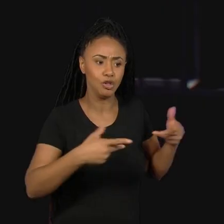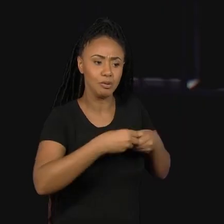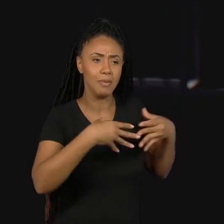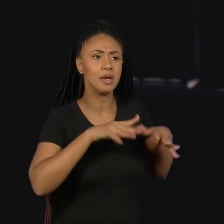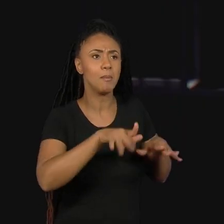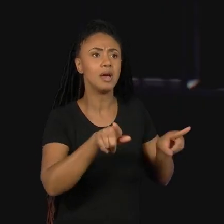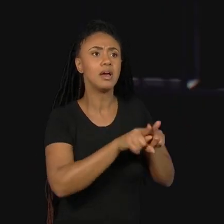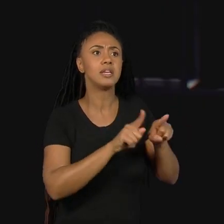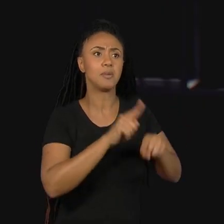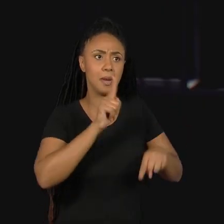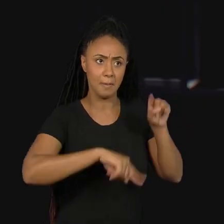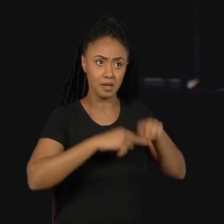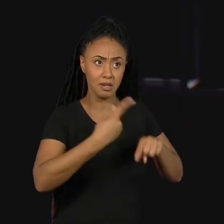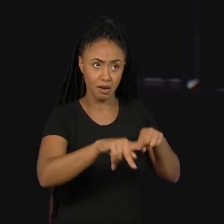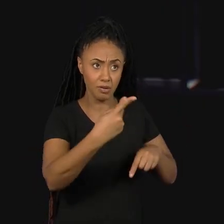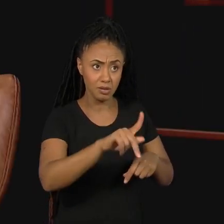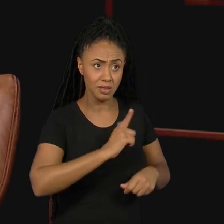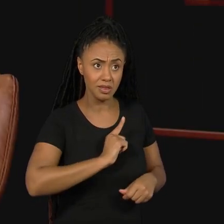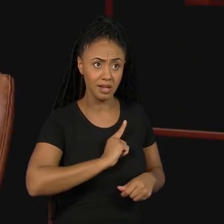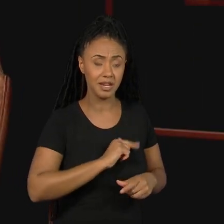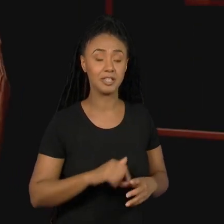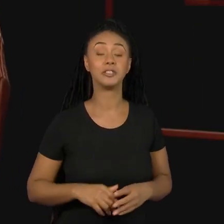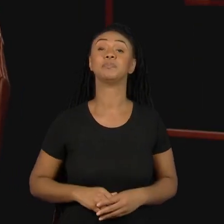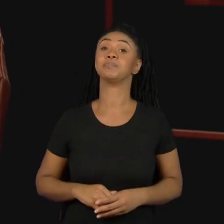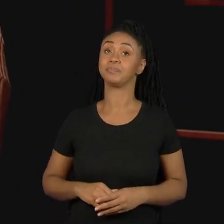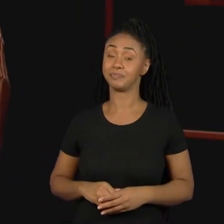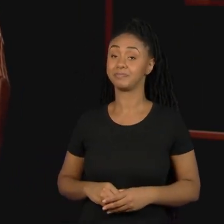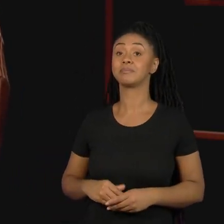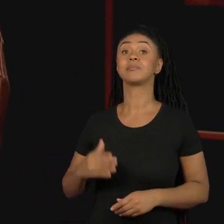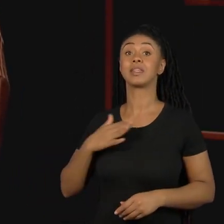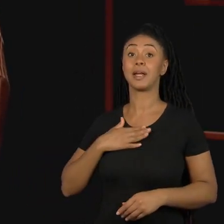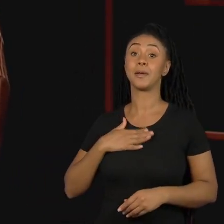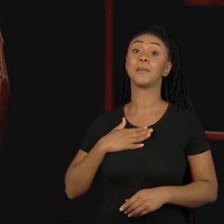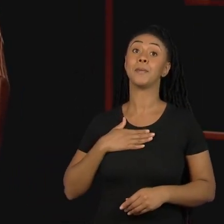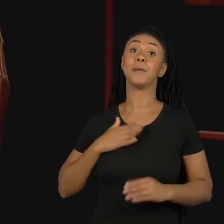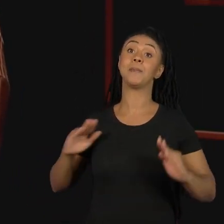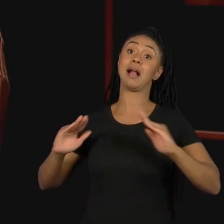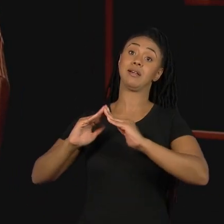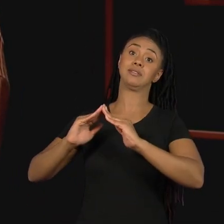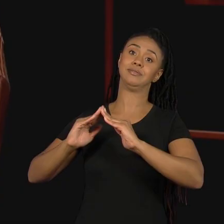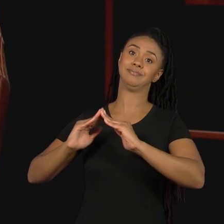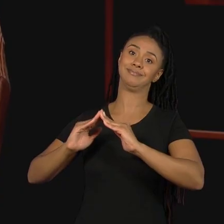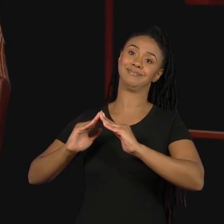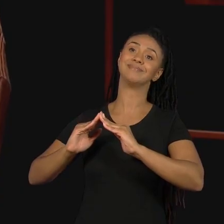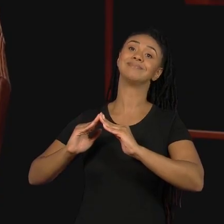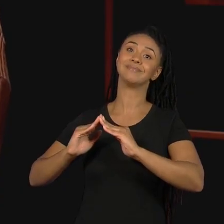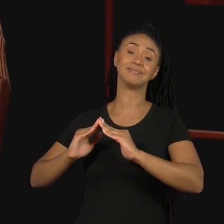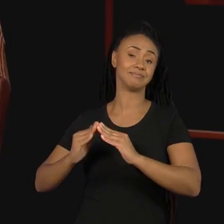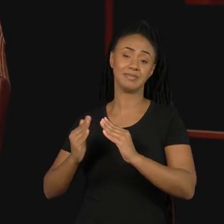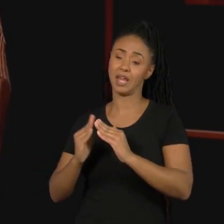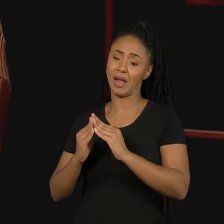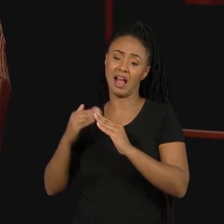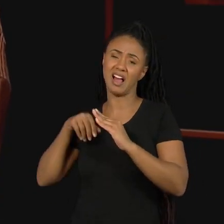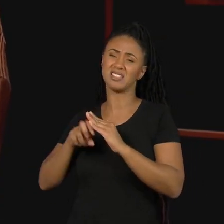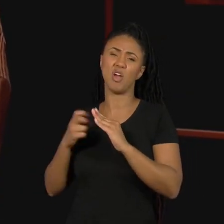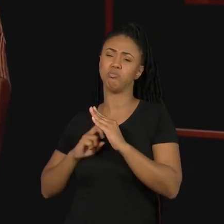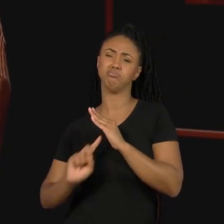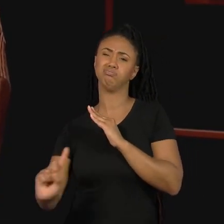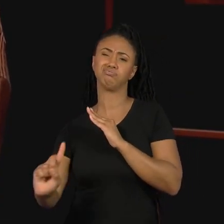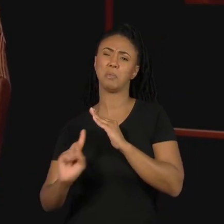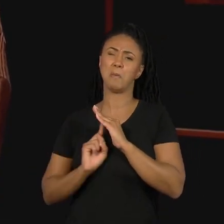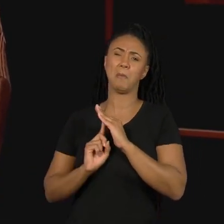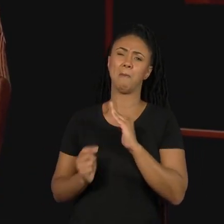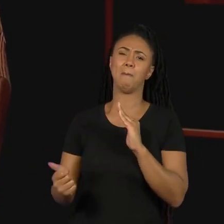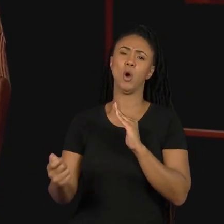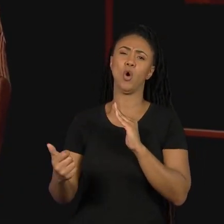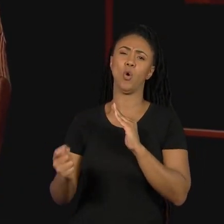suas ferramentas, né? Olha, a minha principal ferramenta é a minha casa. Porque eu vivo em casa, eu saio pouco.